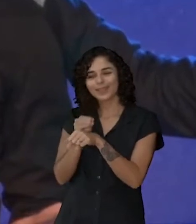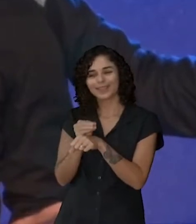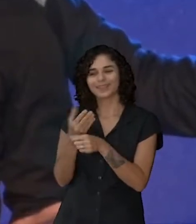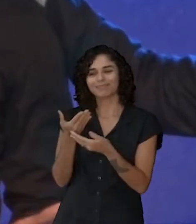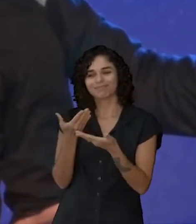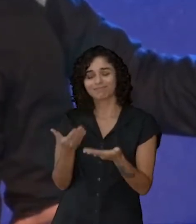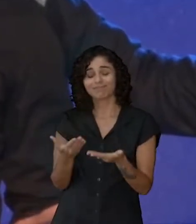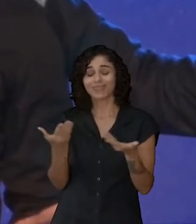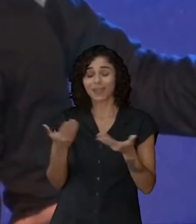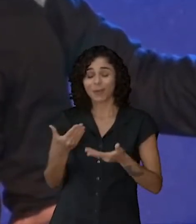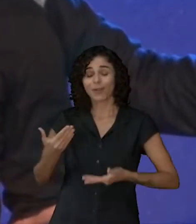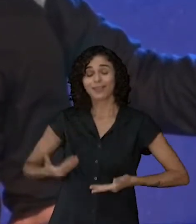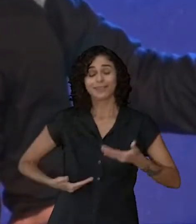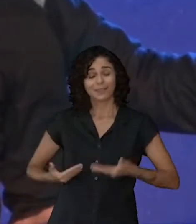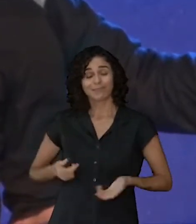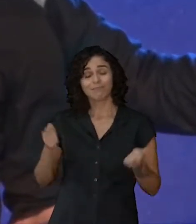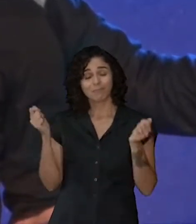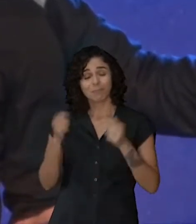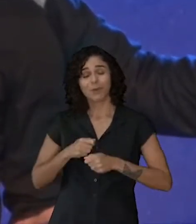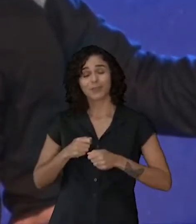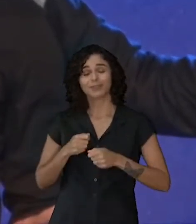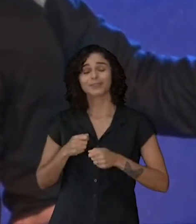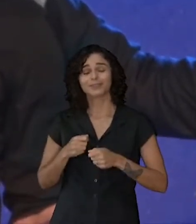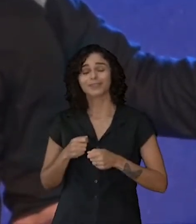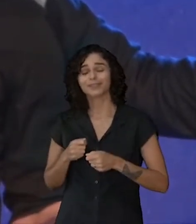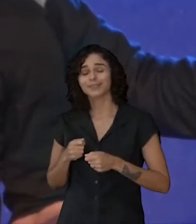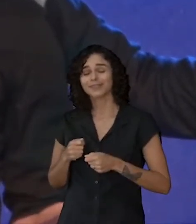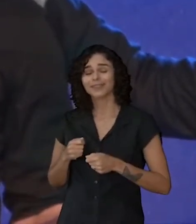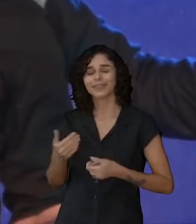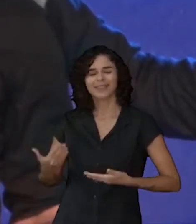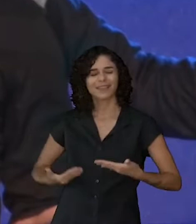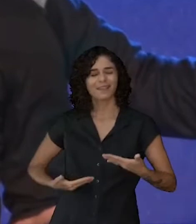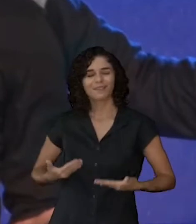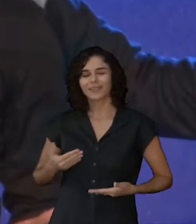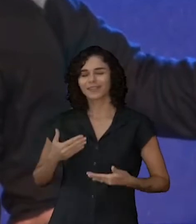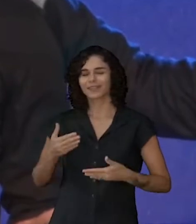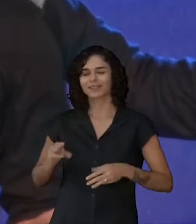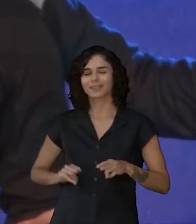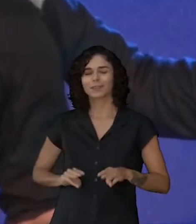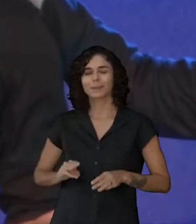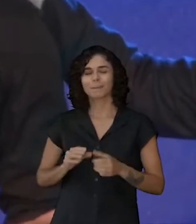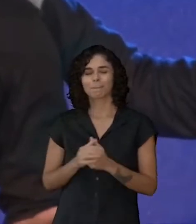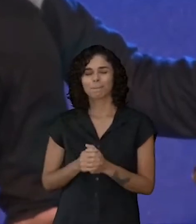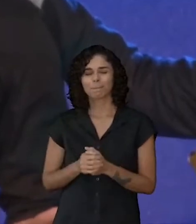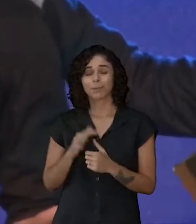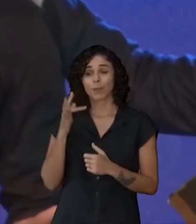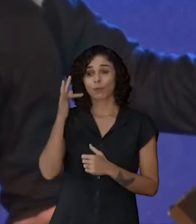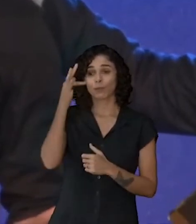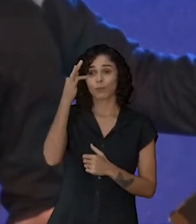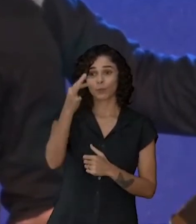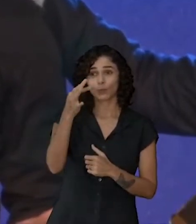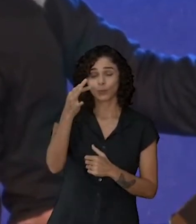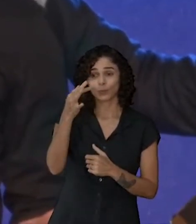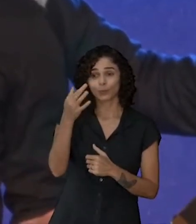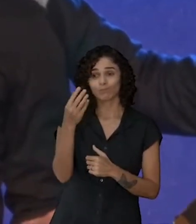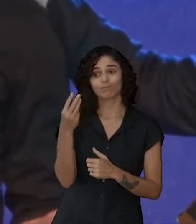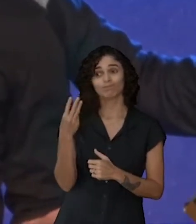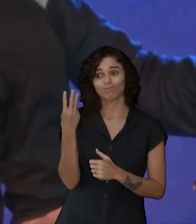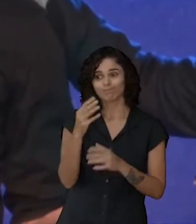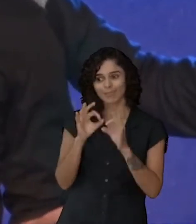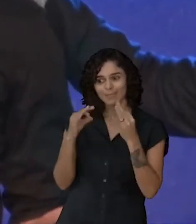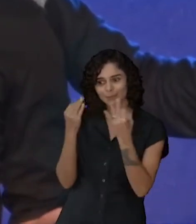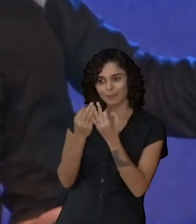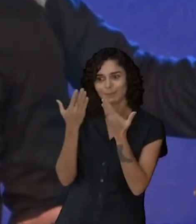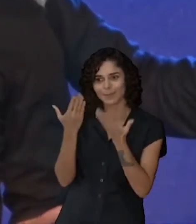no ministério. E, Pai, o futuro deles está em Tuas mãos. Mas nós Te louvamos,